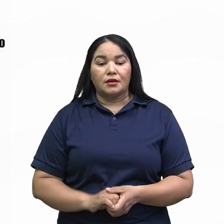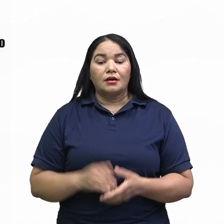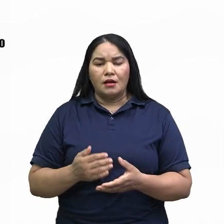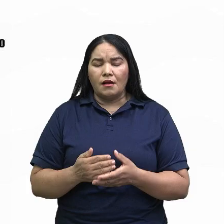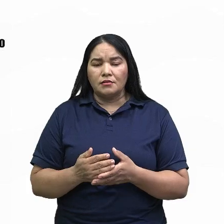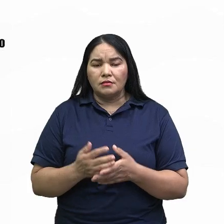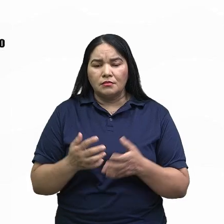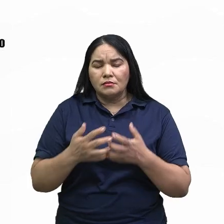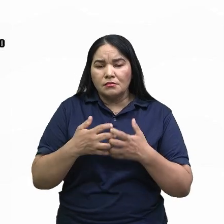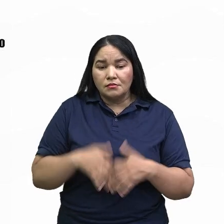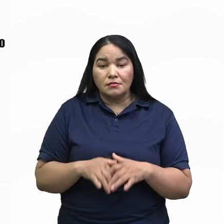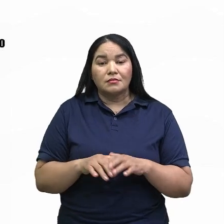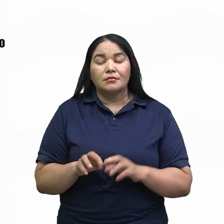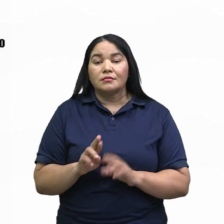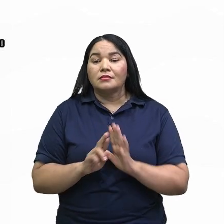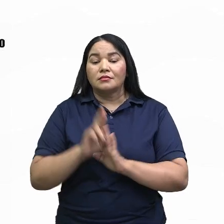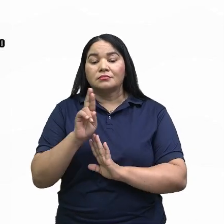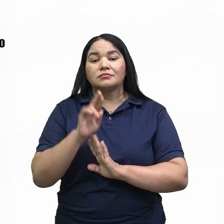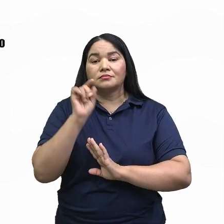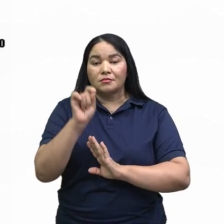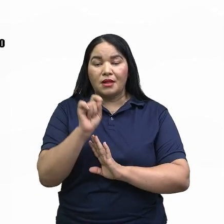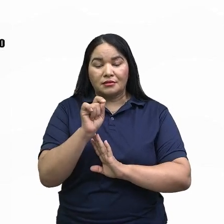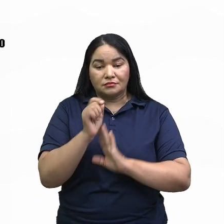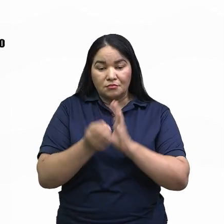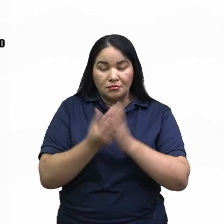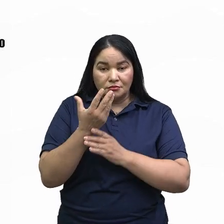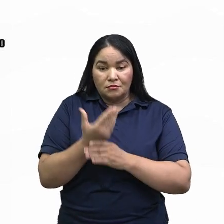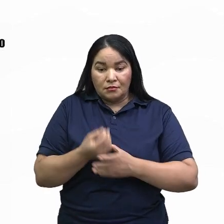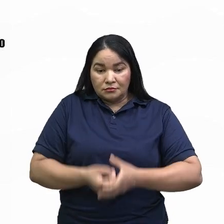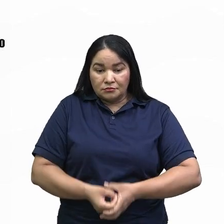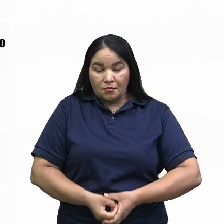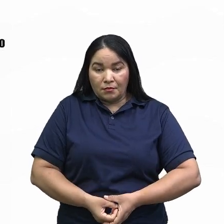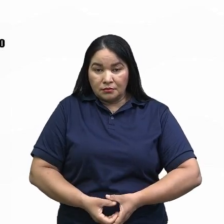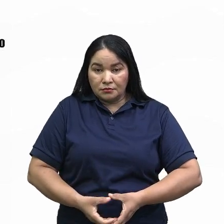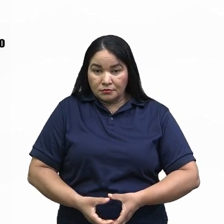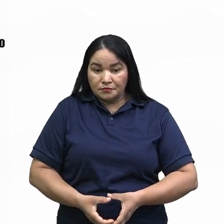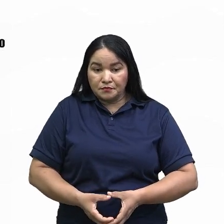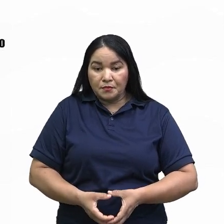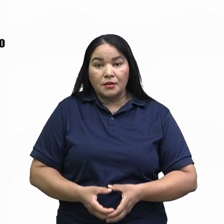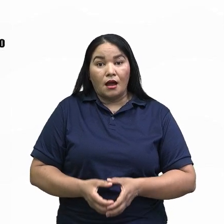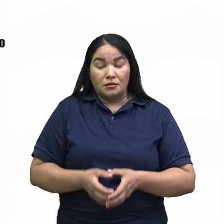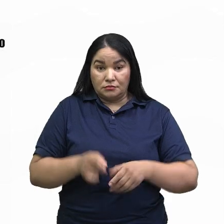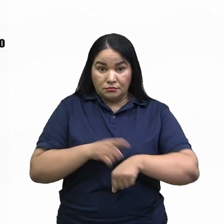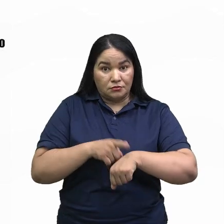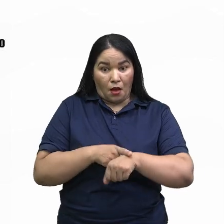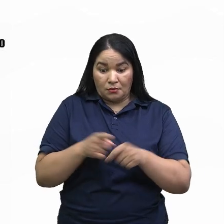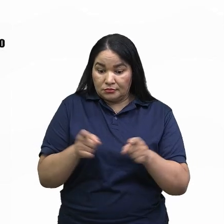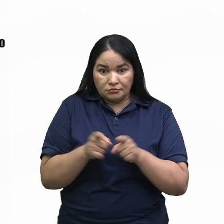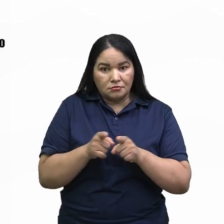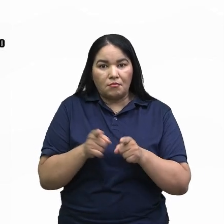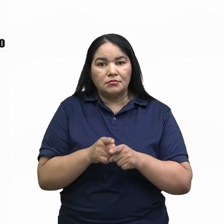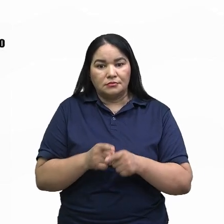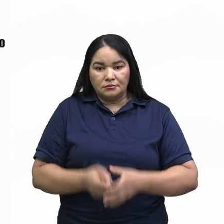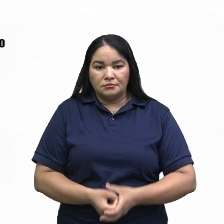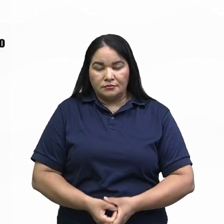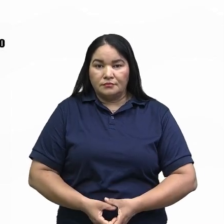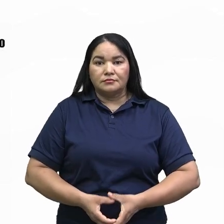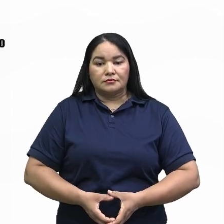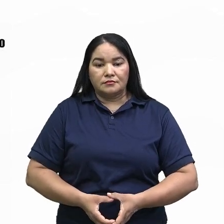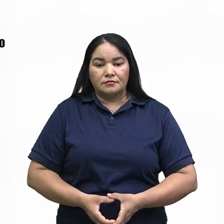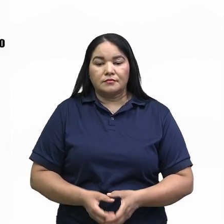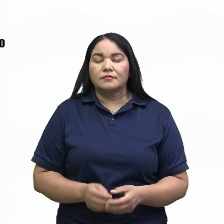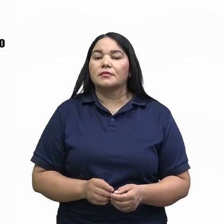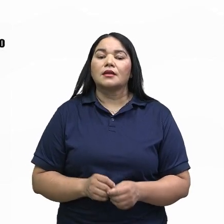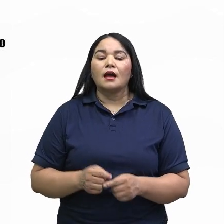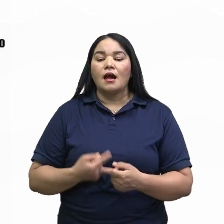aparelho ele é responsável por produzir, armazenar temporariamente e eliminar a urina. E aí a gente tem duas